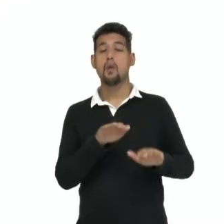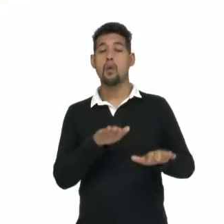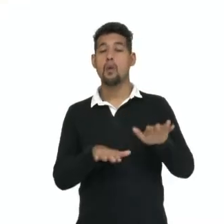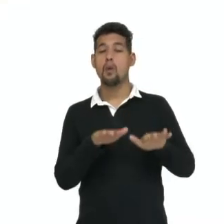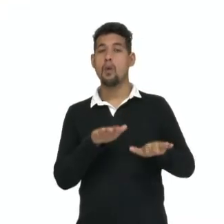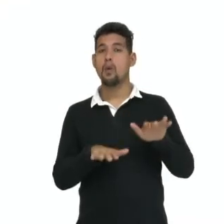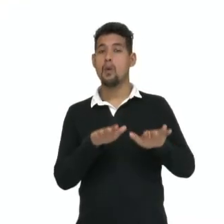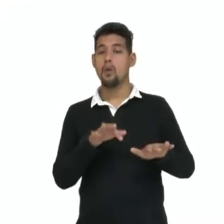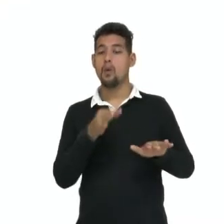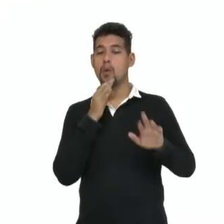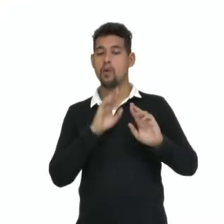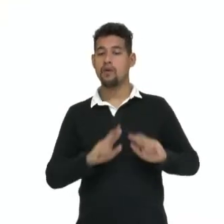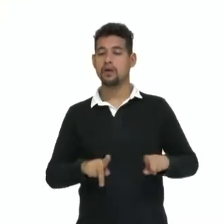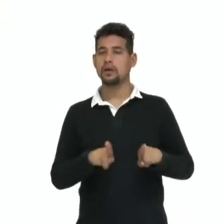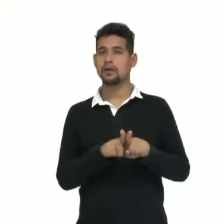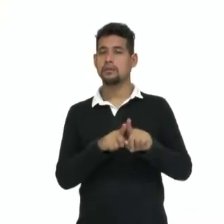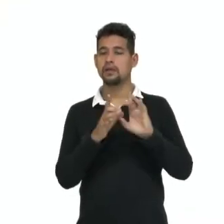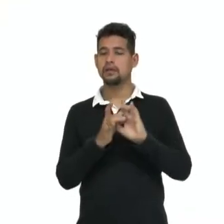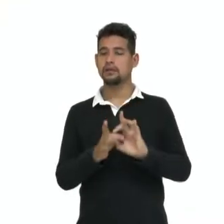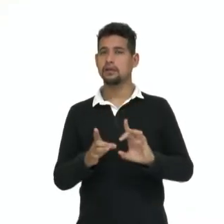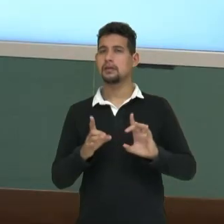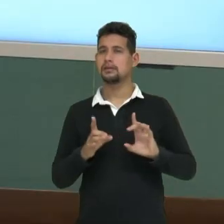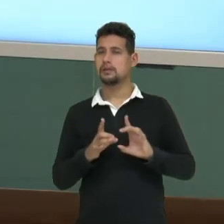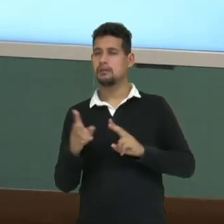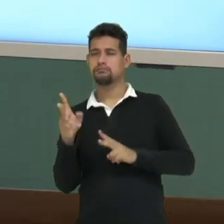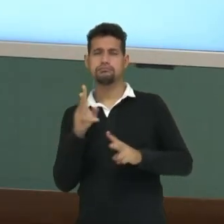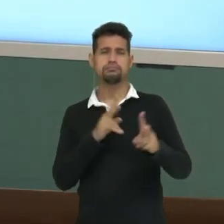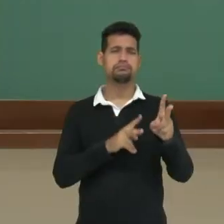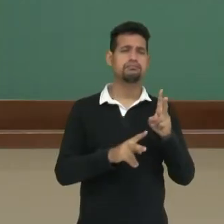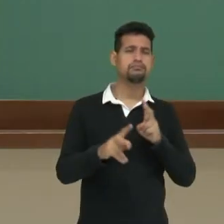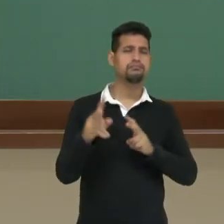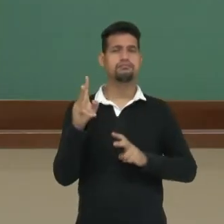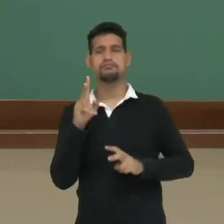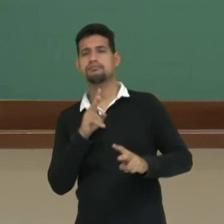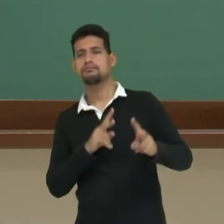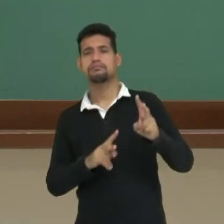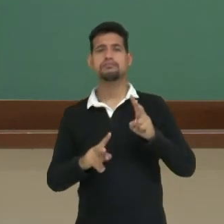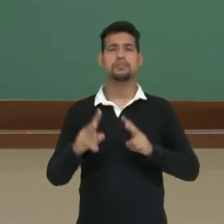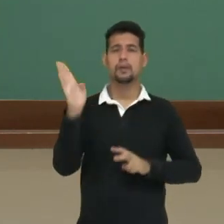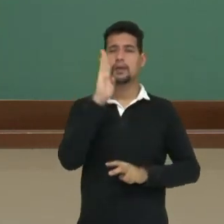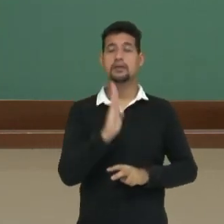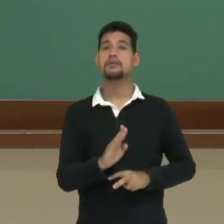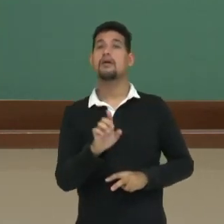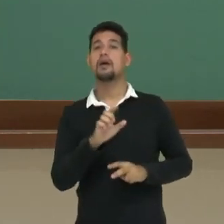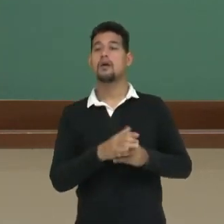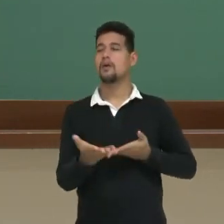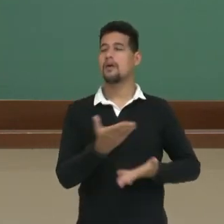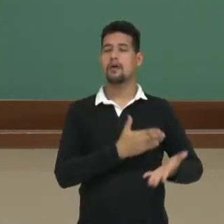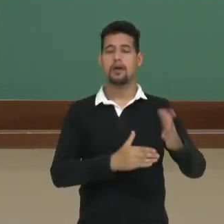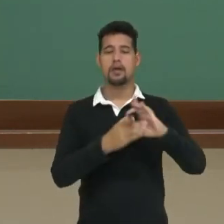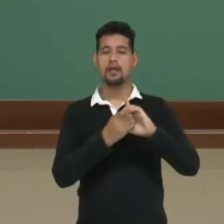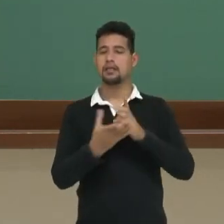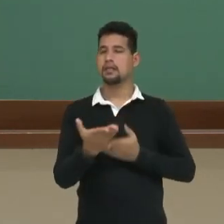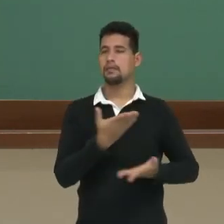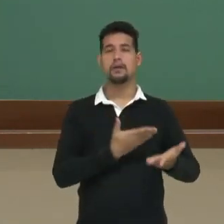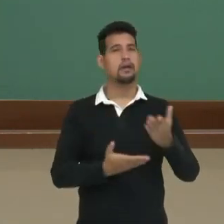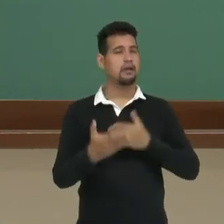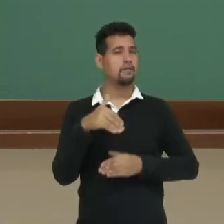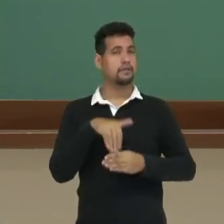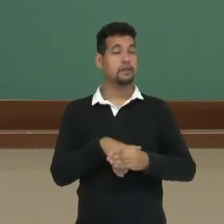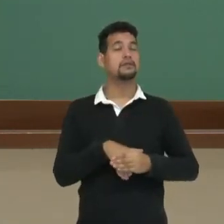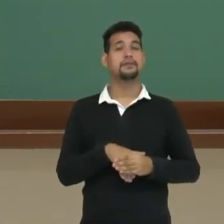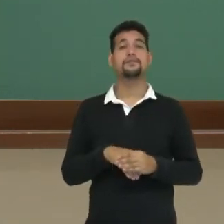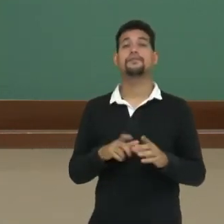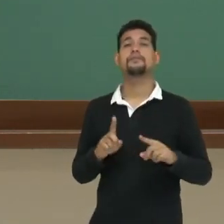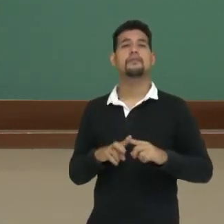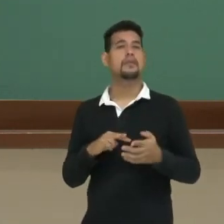a oposição e manter ainda a aparência de que o Brasil ainda era uma república democrática em que você votava. Então,